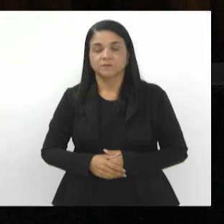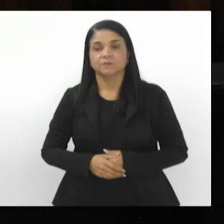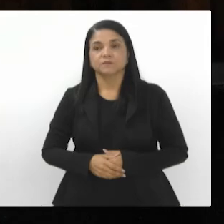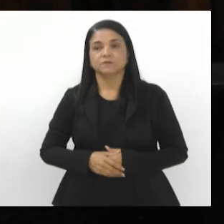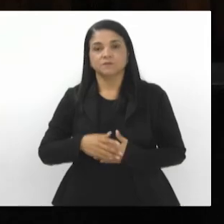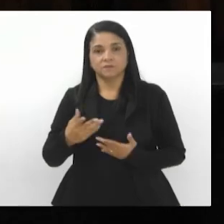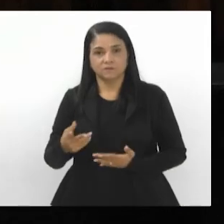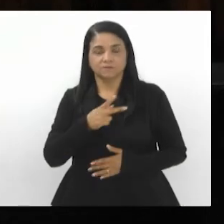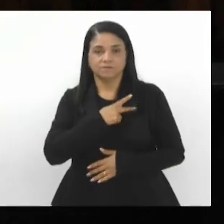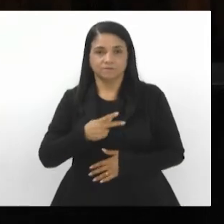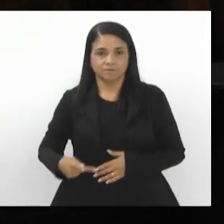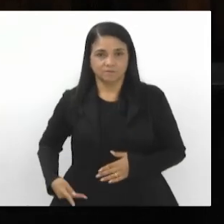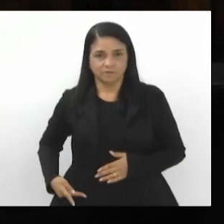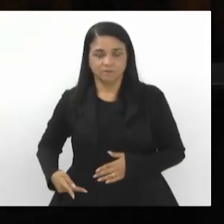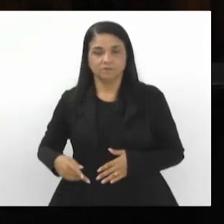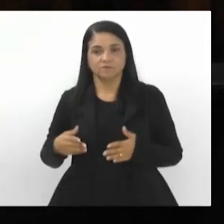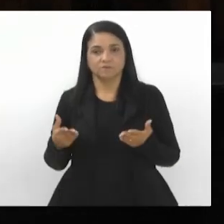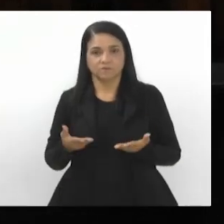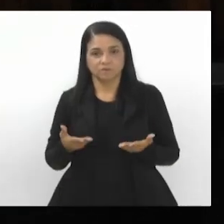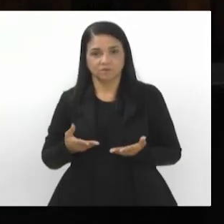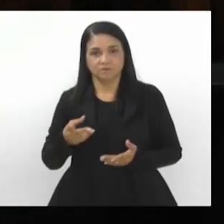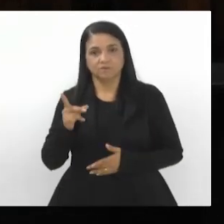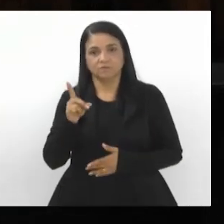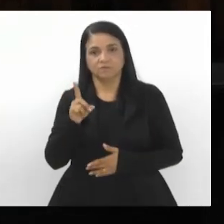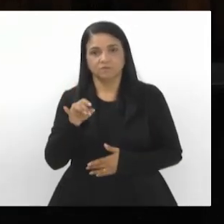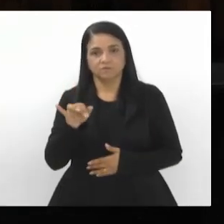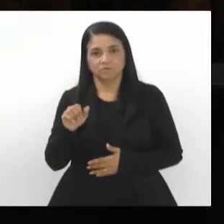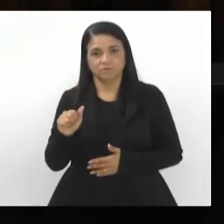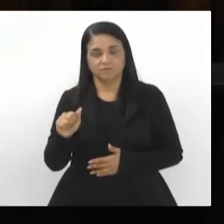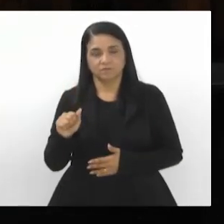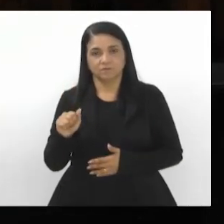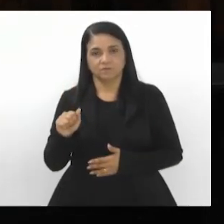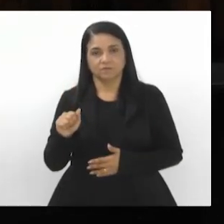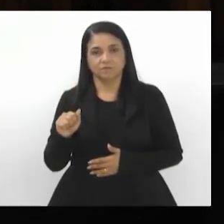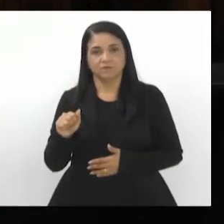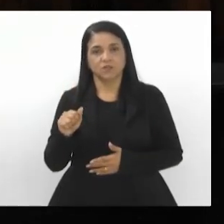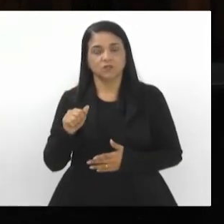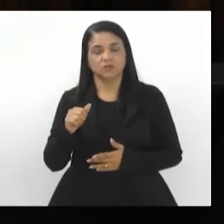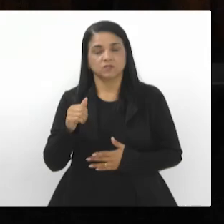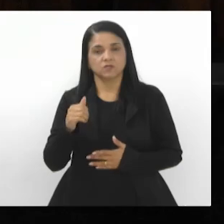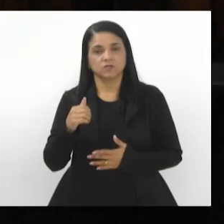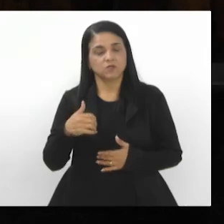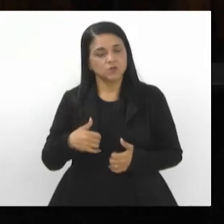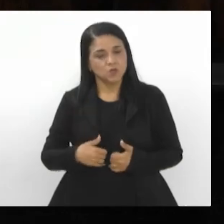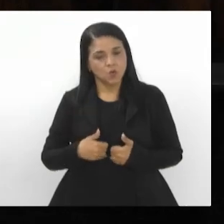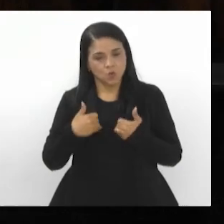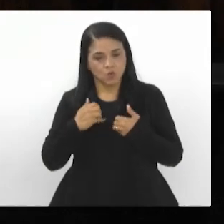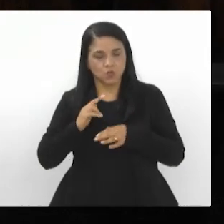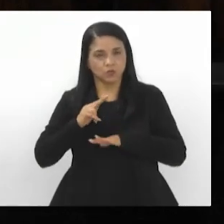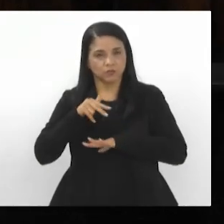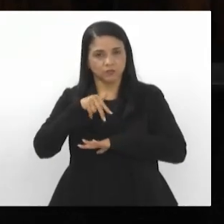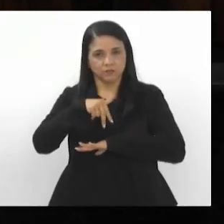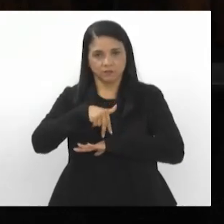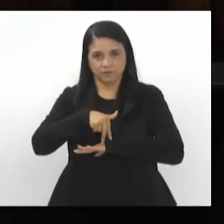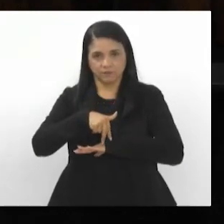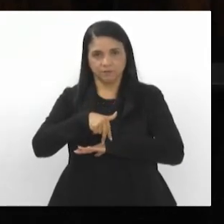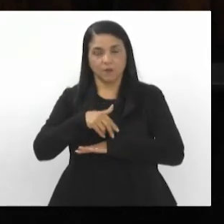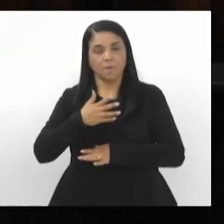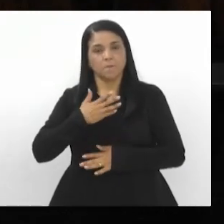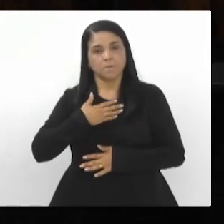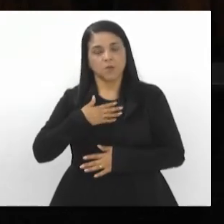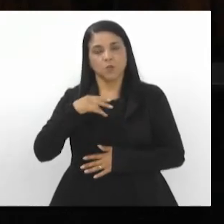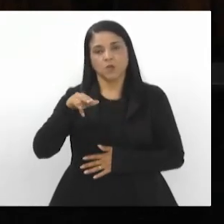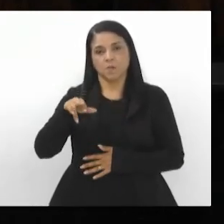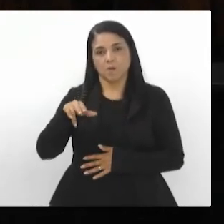Presidente, hoje é um dia de muita honra eu estar aqui nessa tribuna para falar do meu irmão,